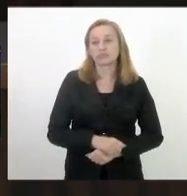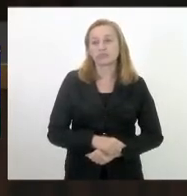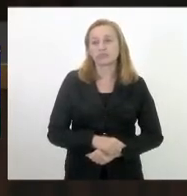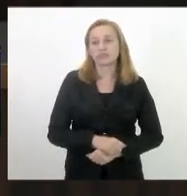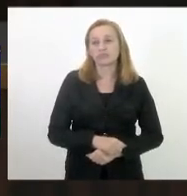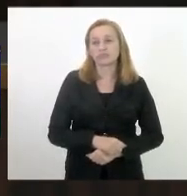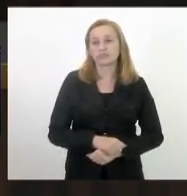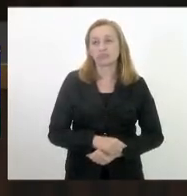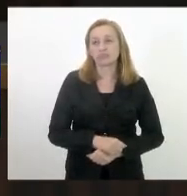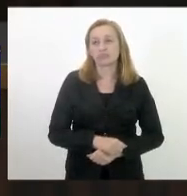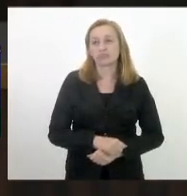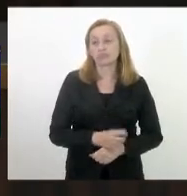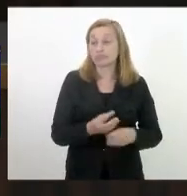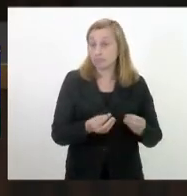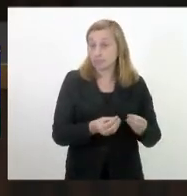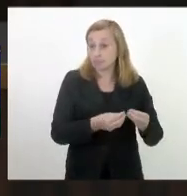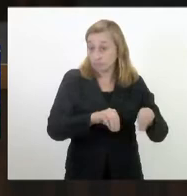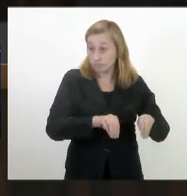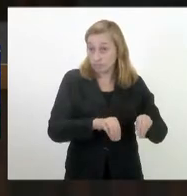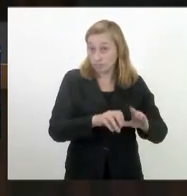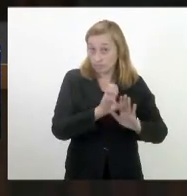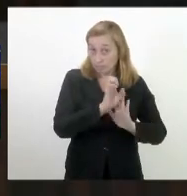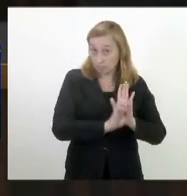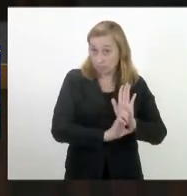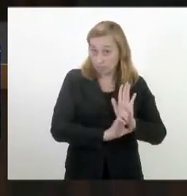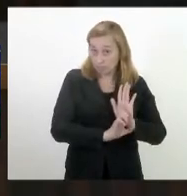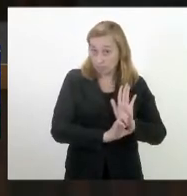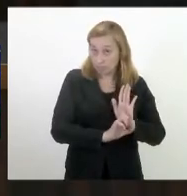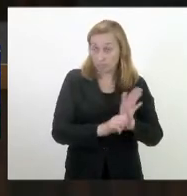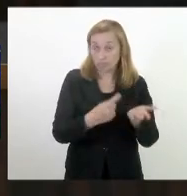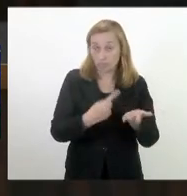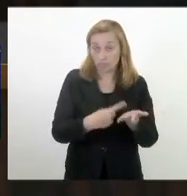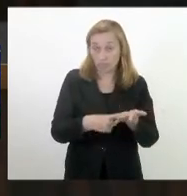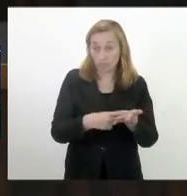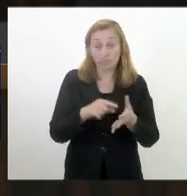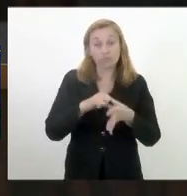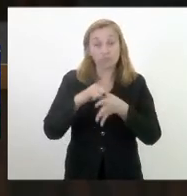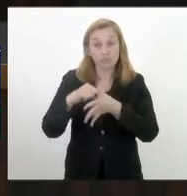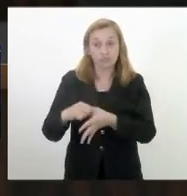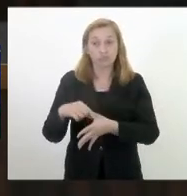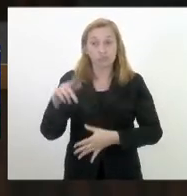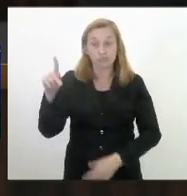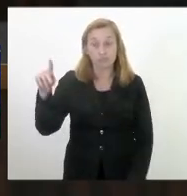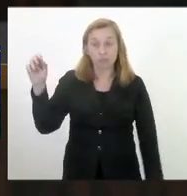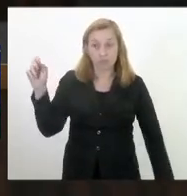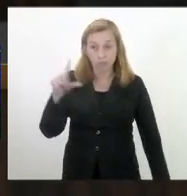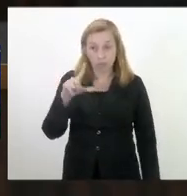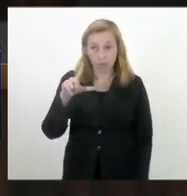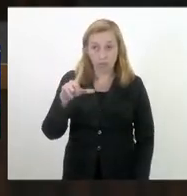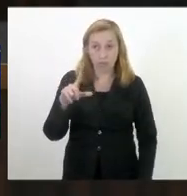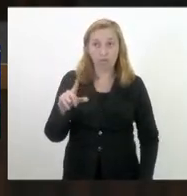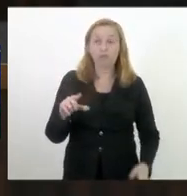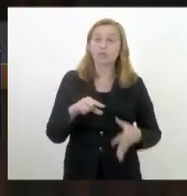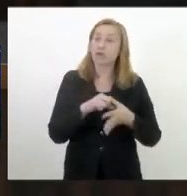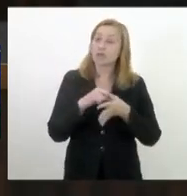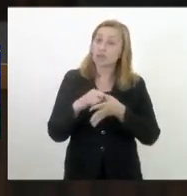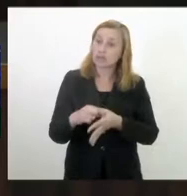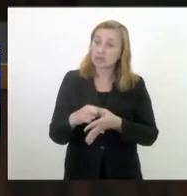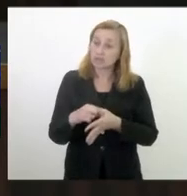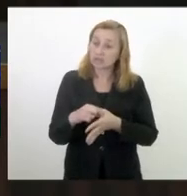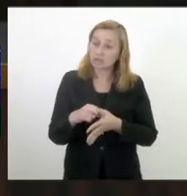Ficam prejudicados as emendas. Acordado com a liderança do PSOL, com a liderança,